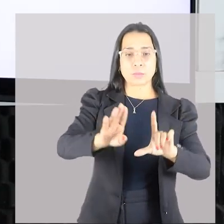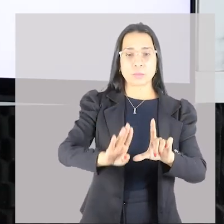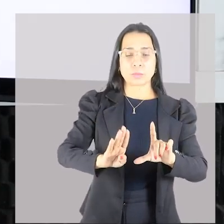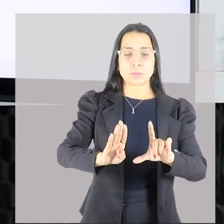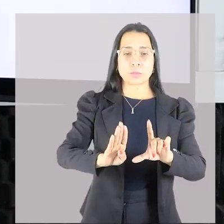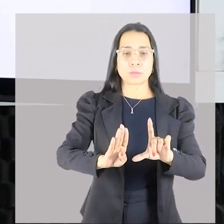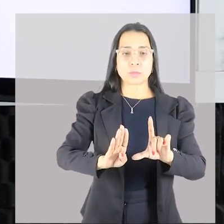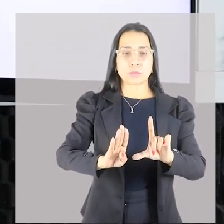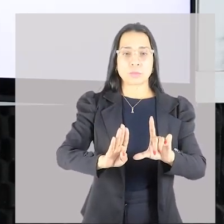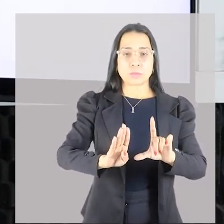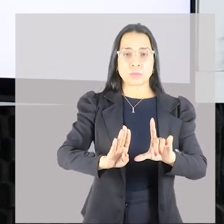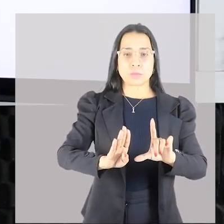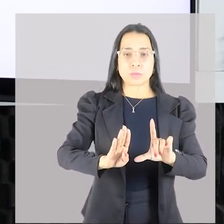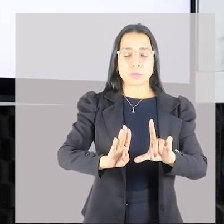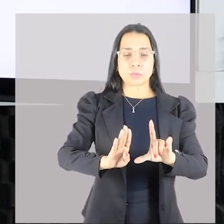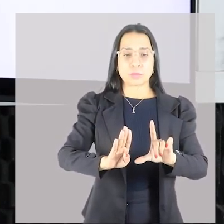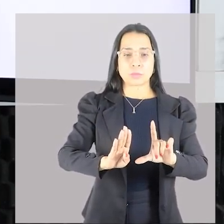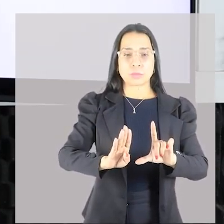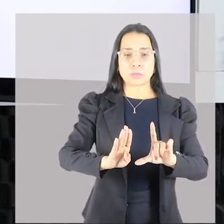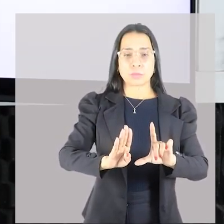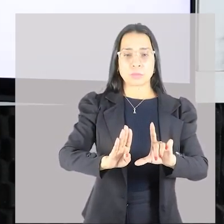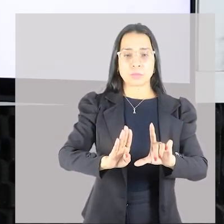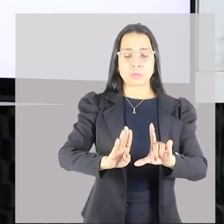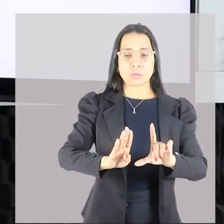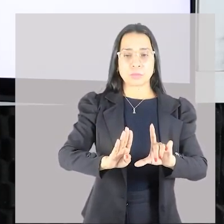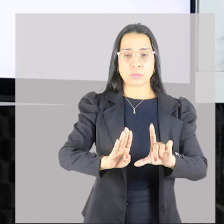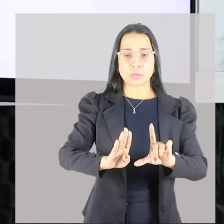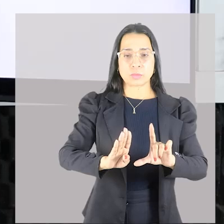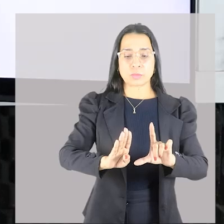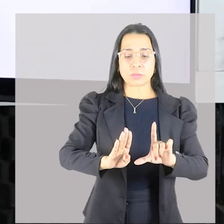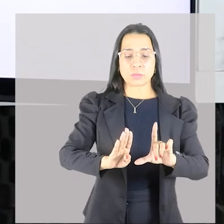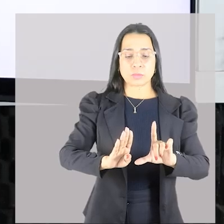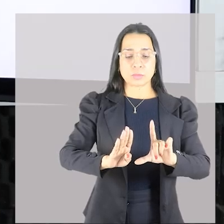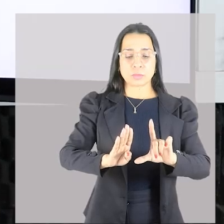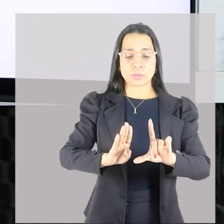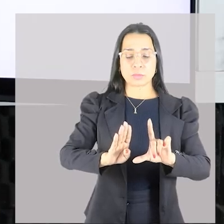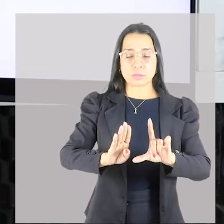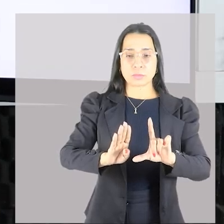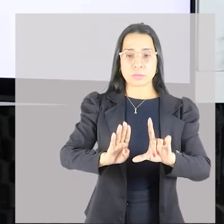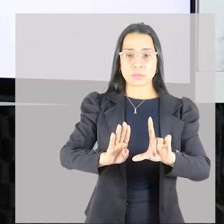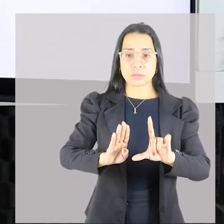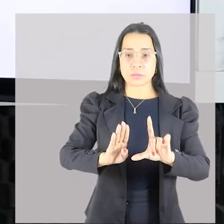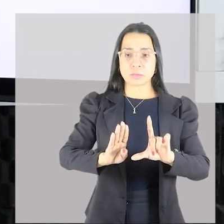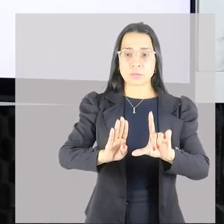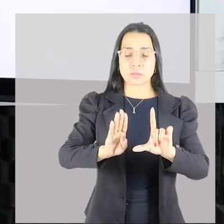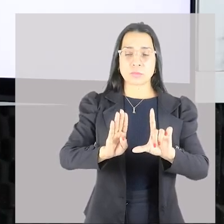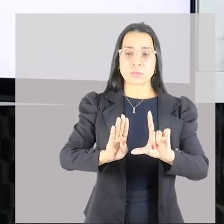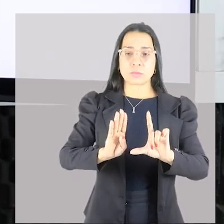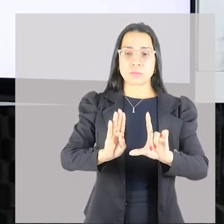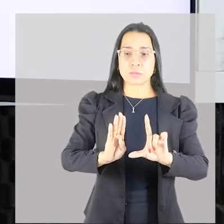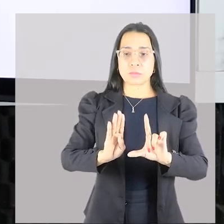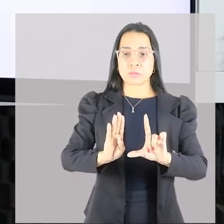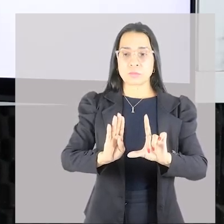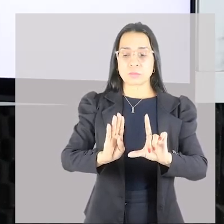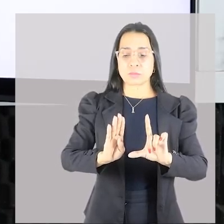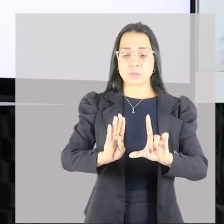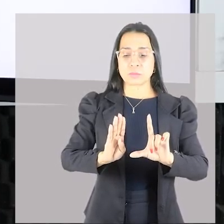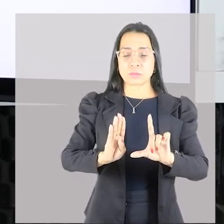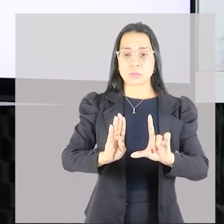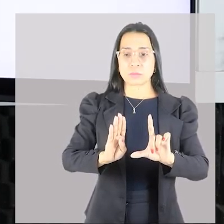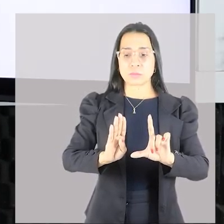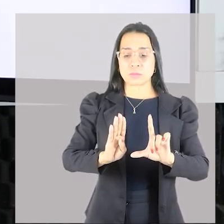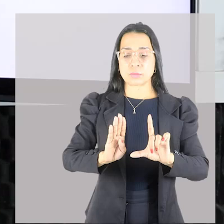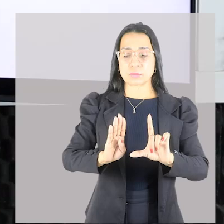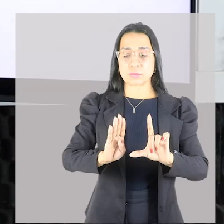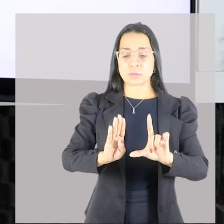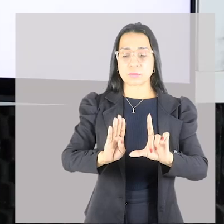Os movimentos sociais no Brasil contribuíram para tornar a democracia um valor social que ultrapassa os